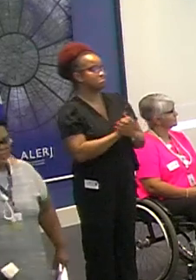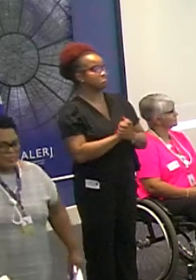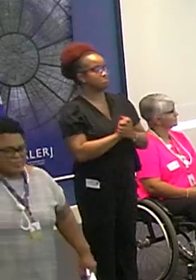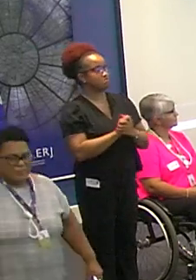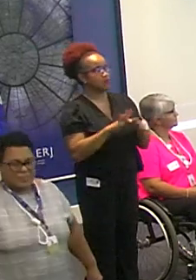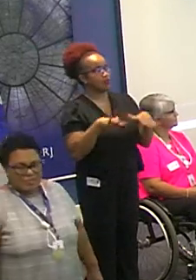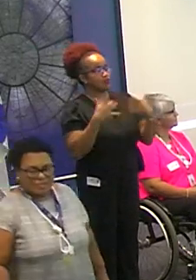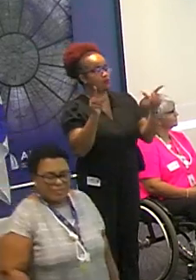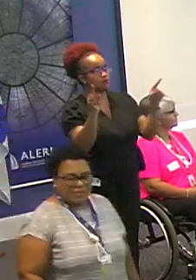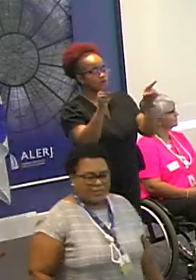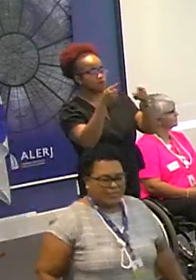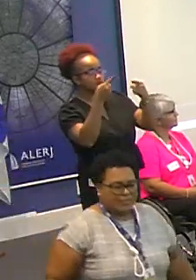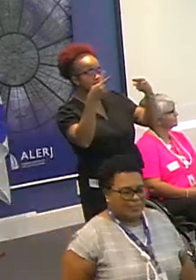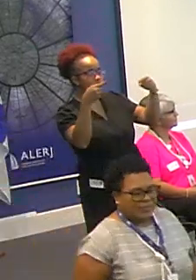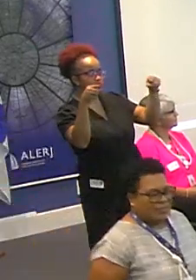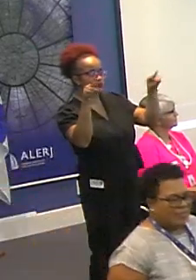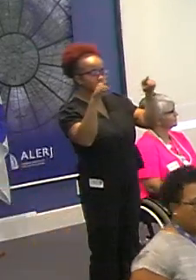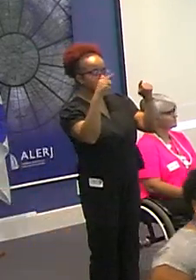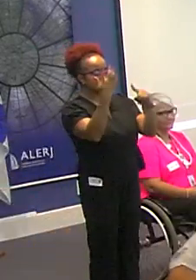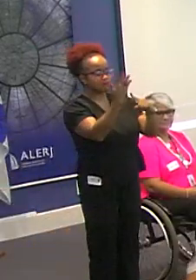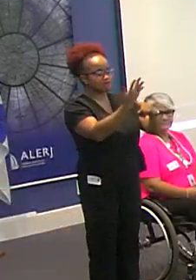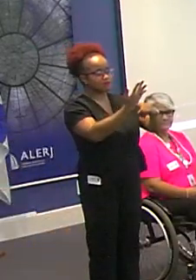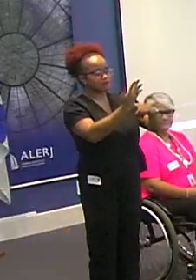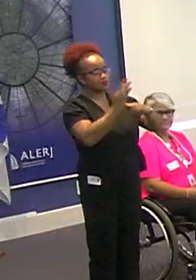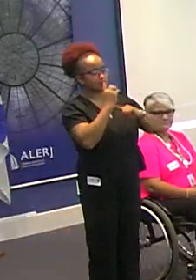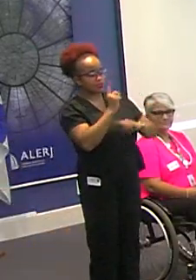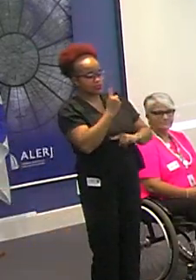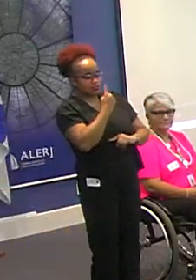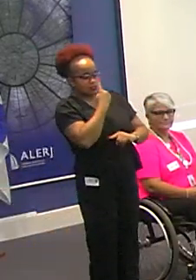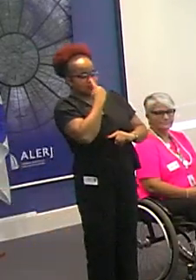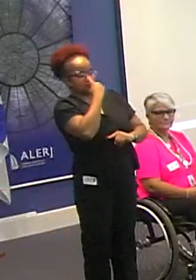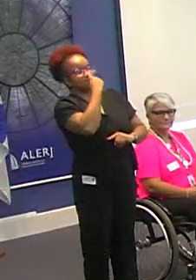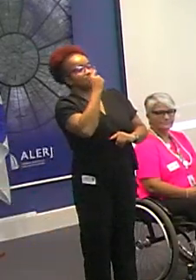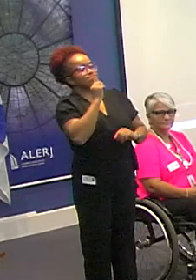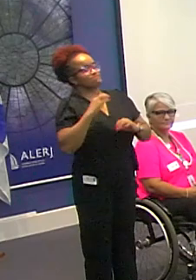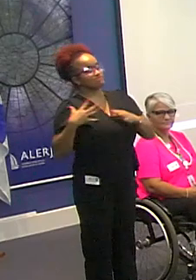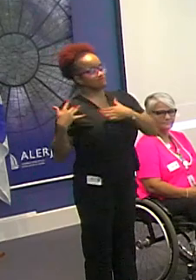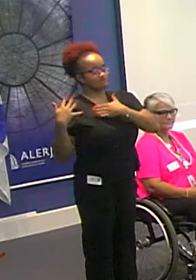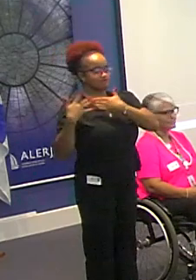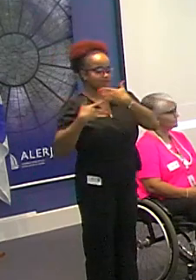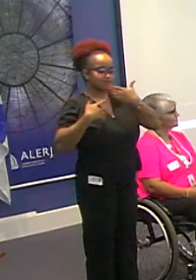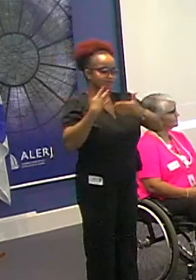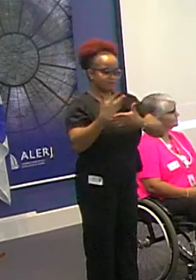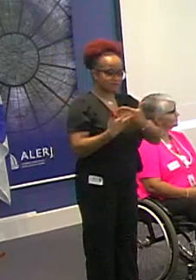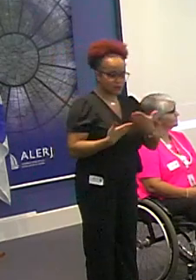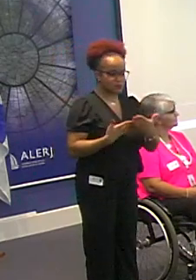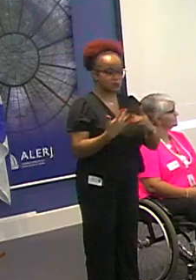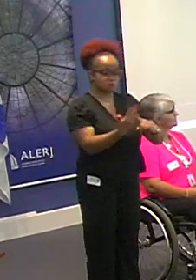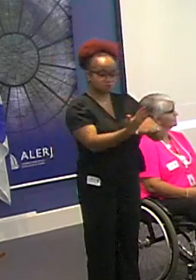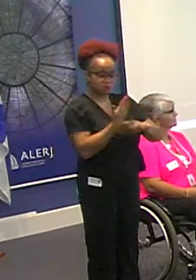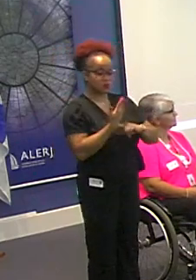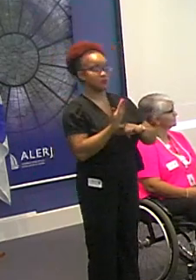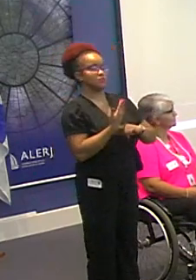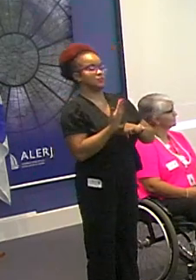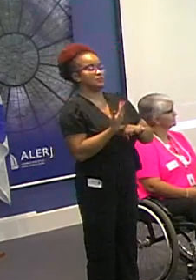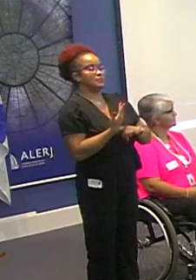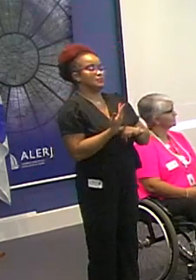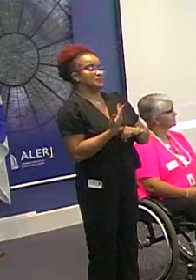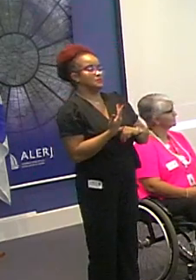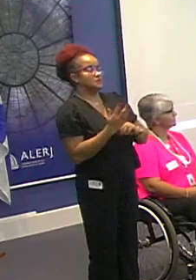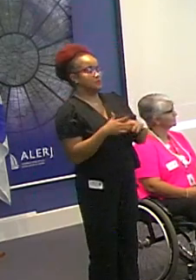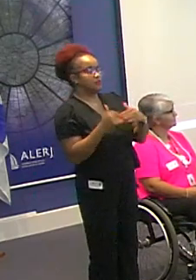a música que me ajudou e continua me ajudando muito. Então, eu